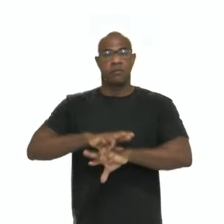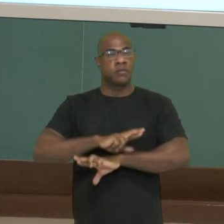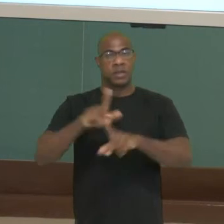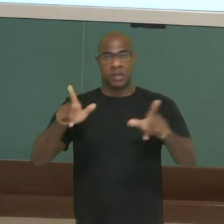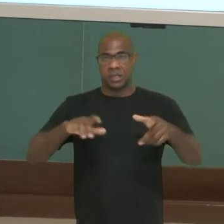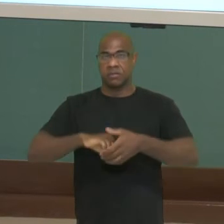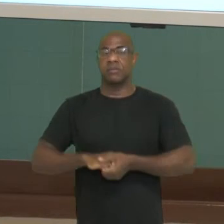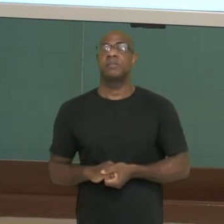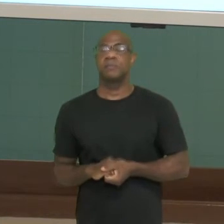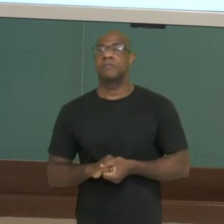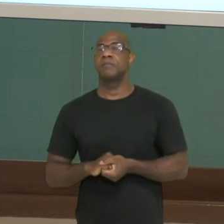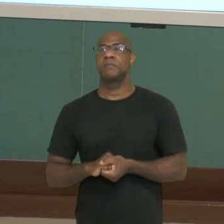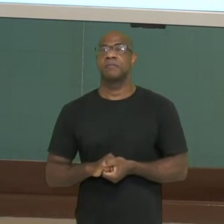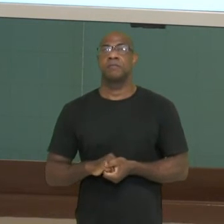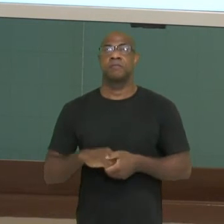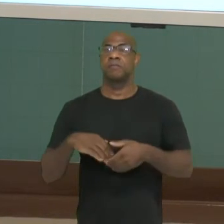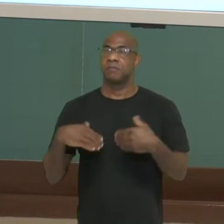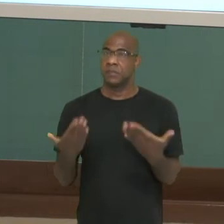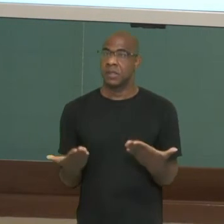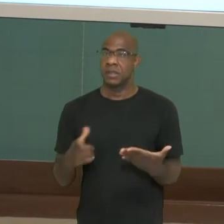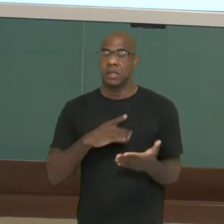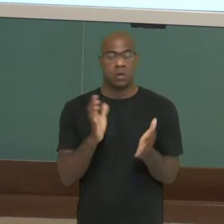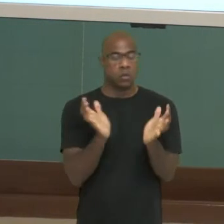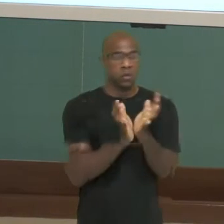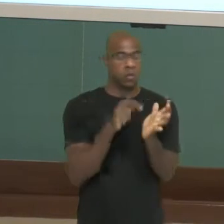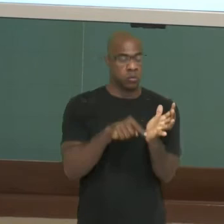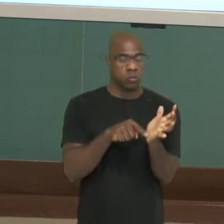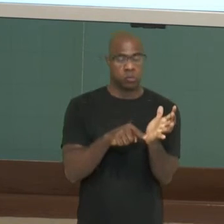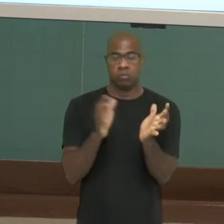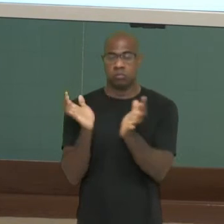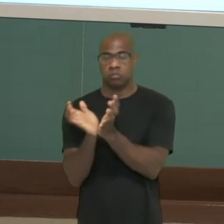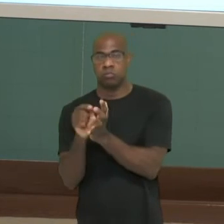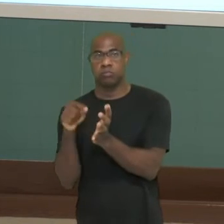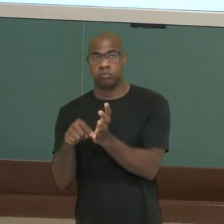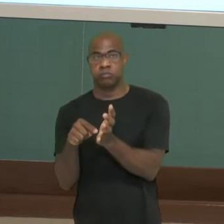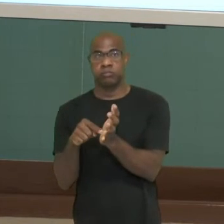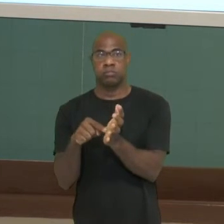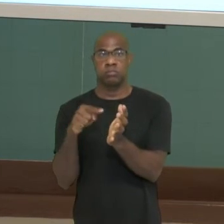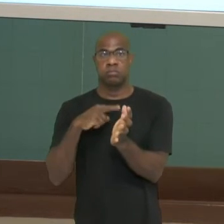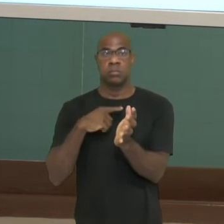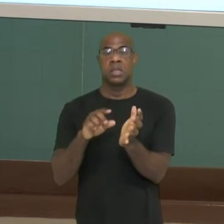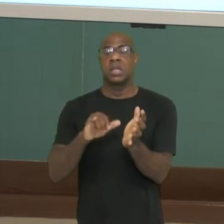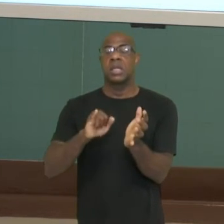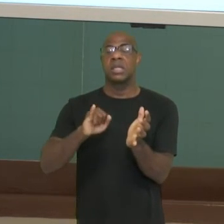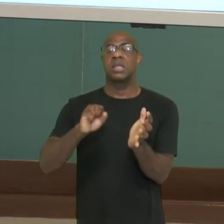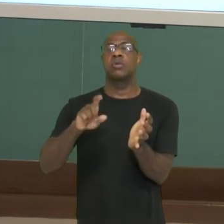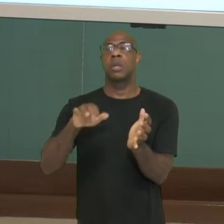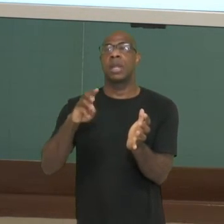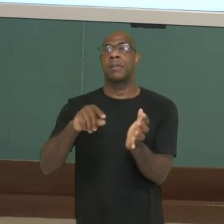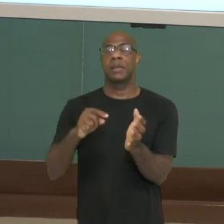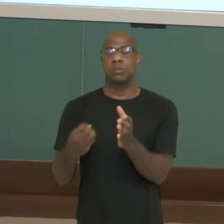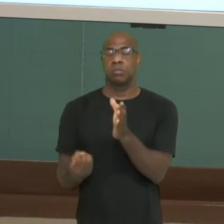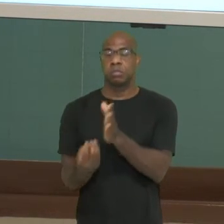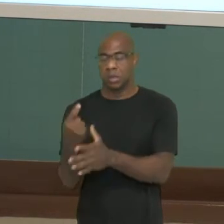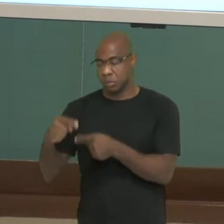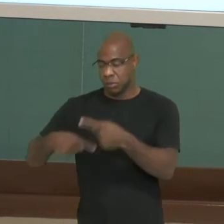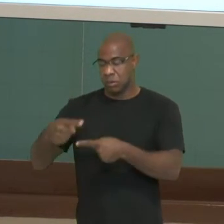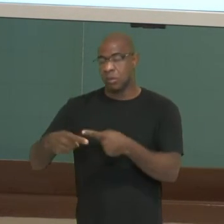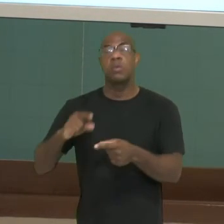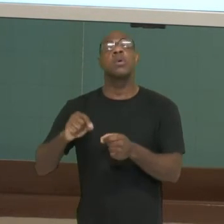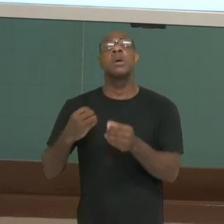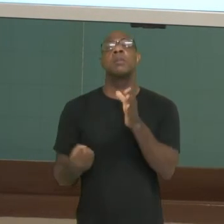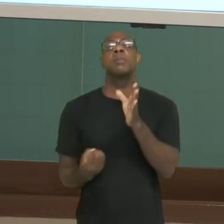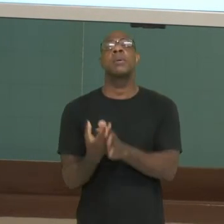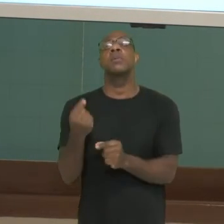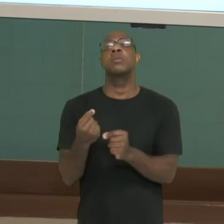espécies distintas. Então, tem uma espécie e com esse isolamento reprodutivo, eu acabo